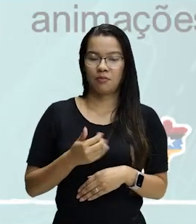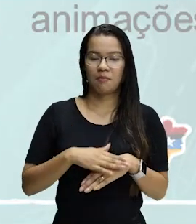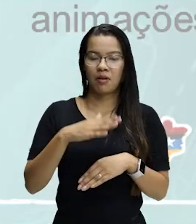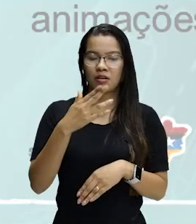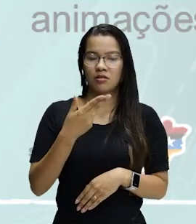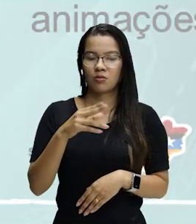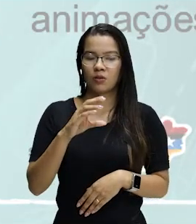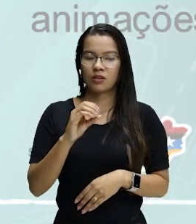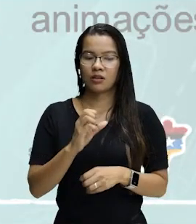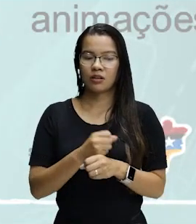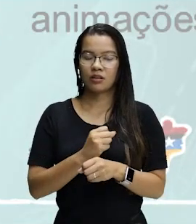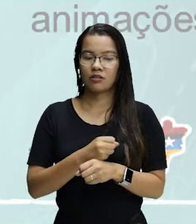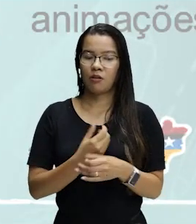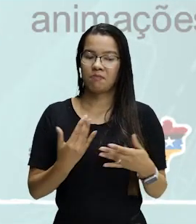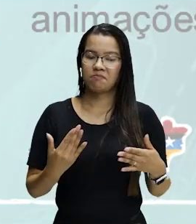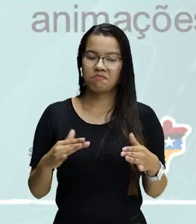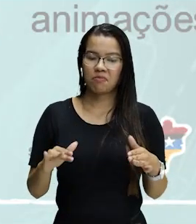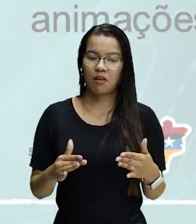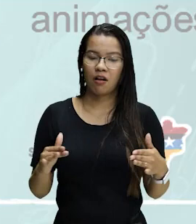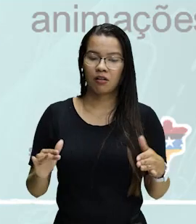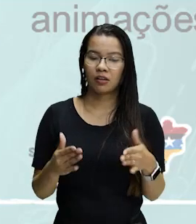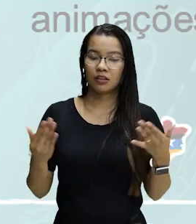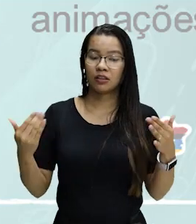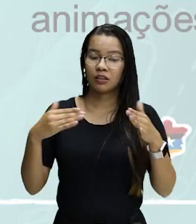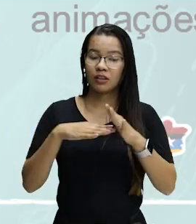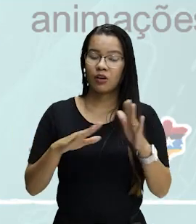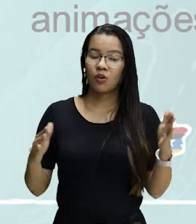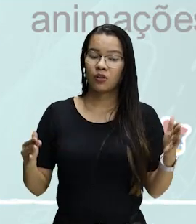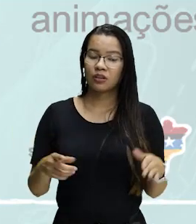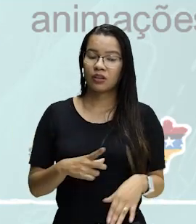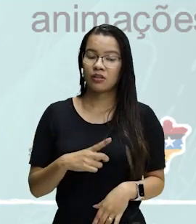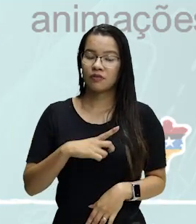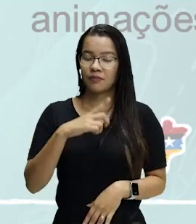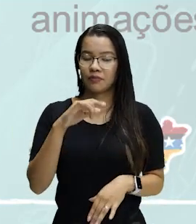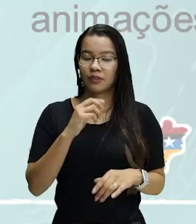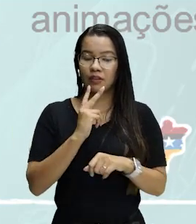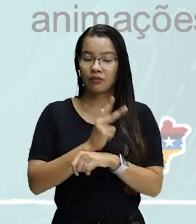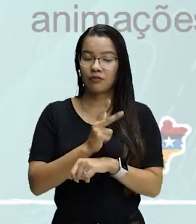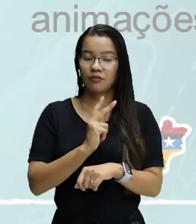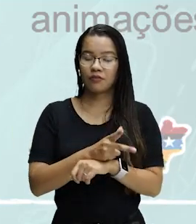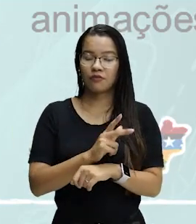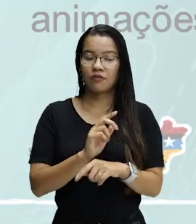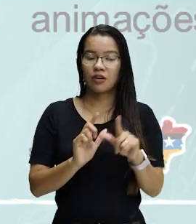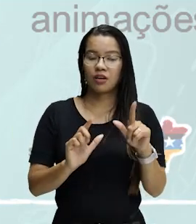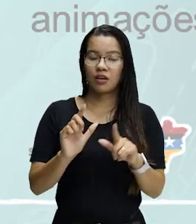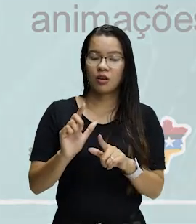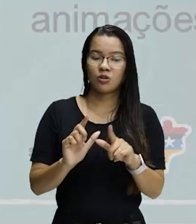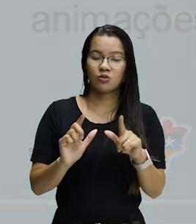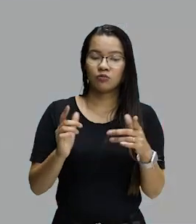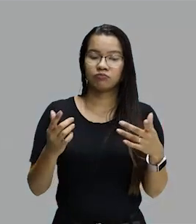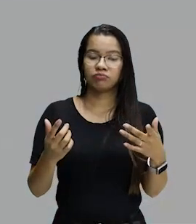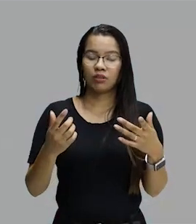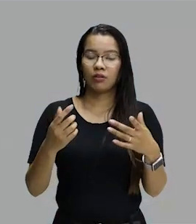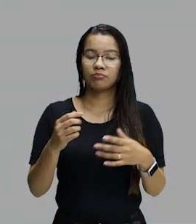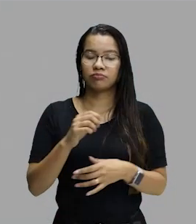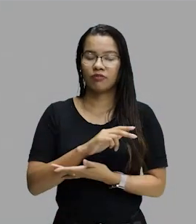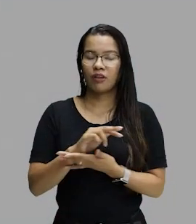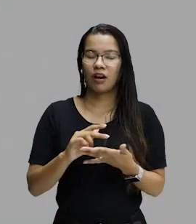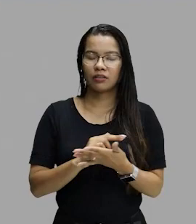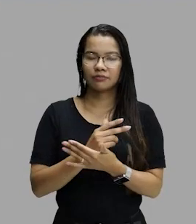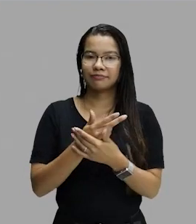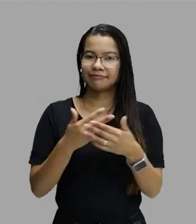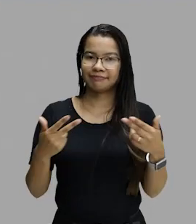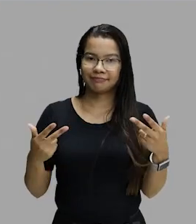hoje reúne paródias, músicas, teatrais, quadrinhos, esculturas, pinturas, entre outras.